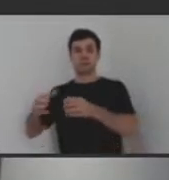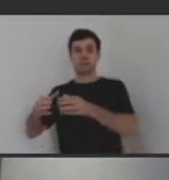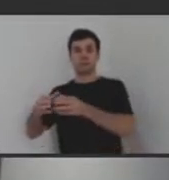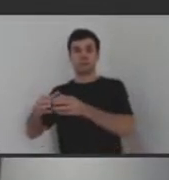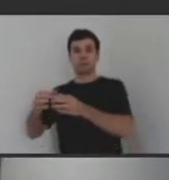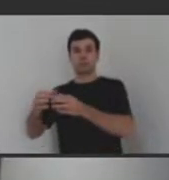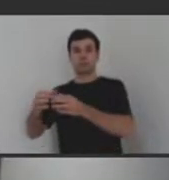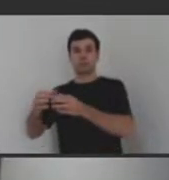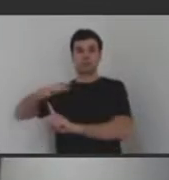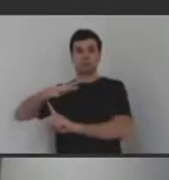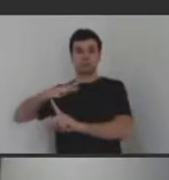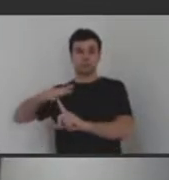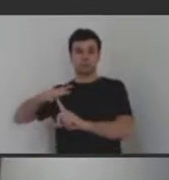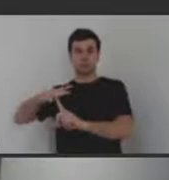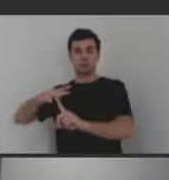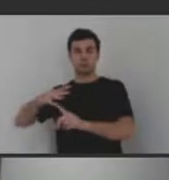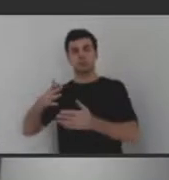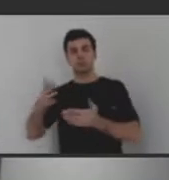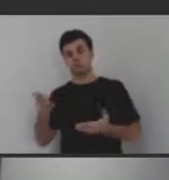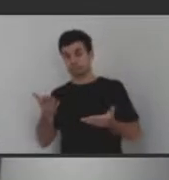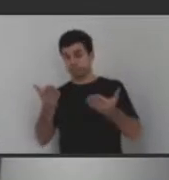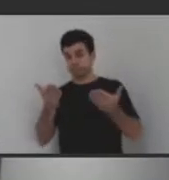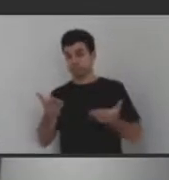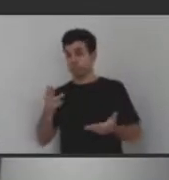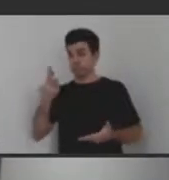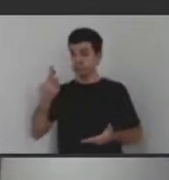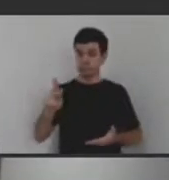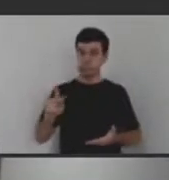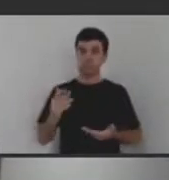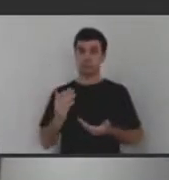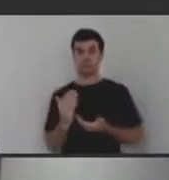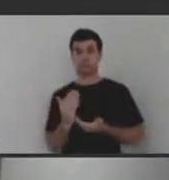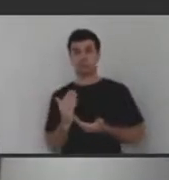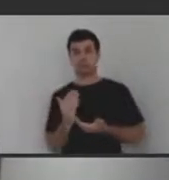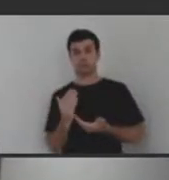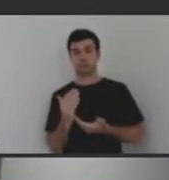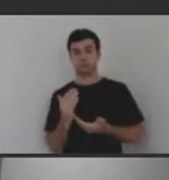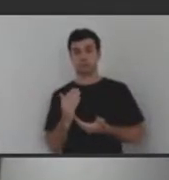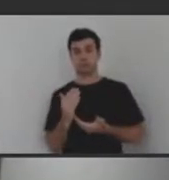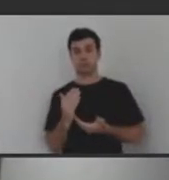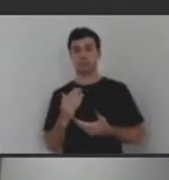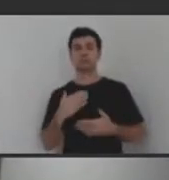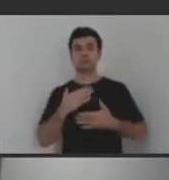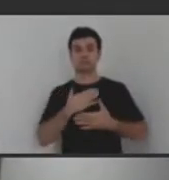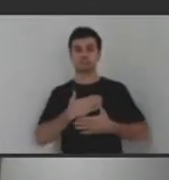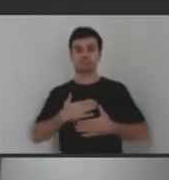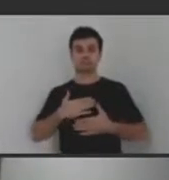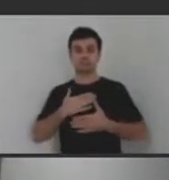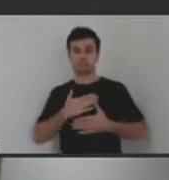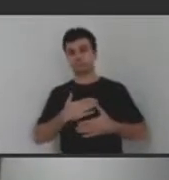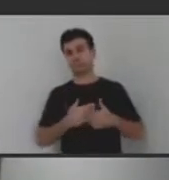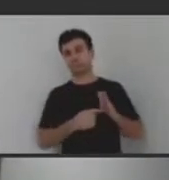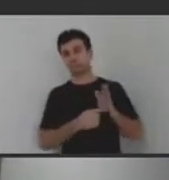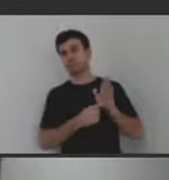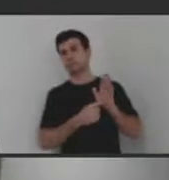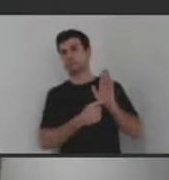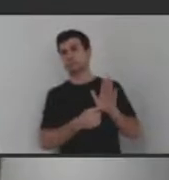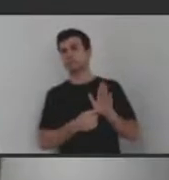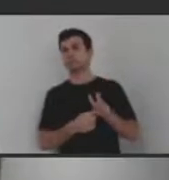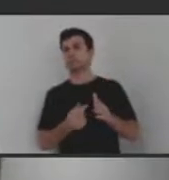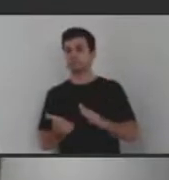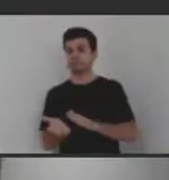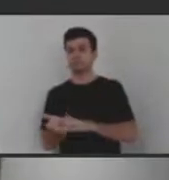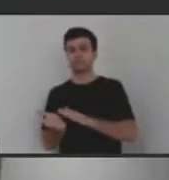Ação. Excelentíssimo senhor presidente da Câmara Municipal de Sumaré, tenho a grata satisfação de apresentar votos de congratulação ao